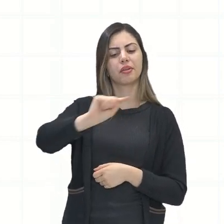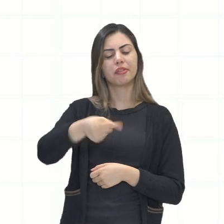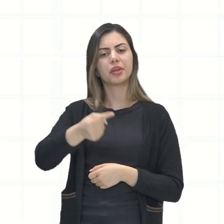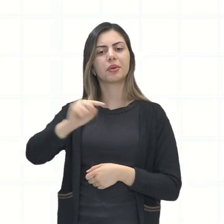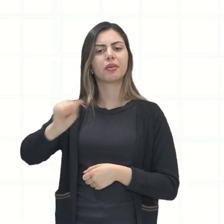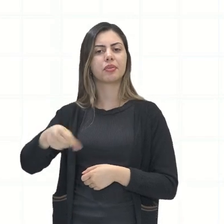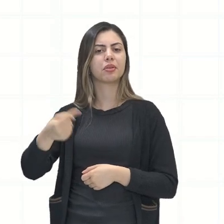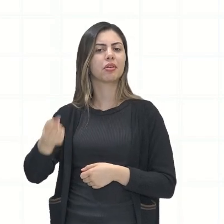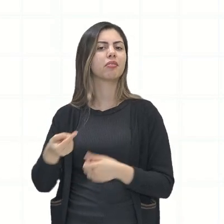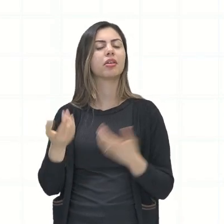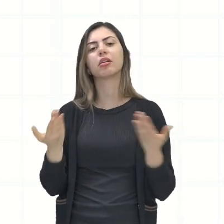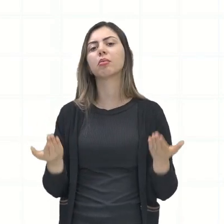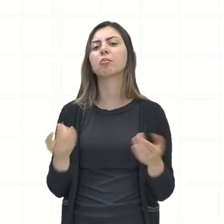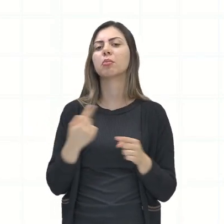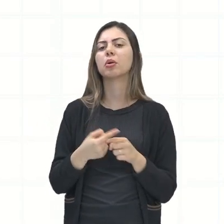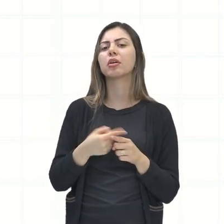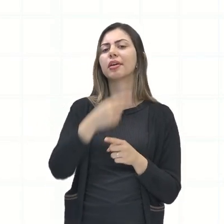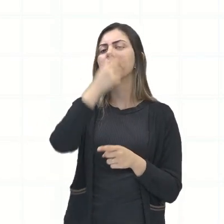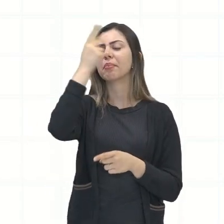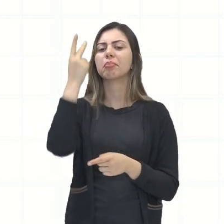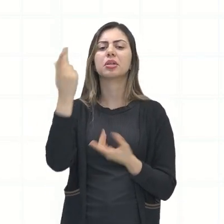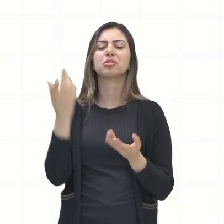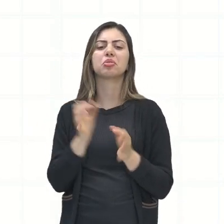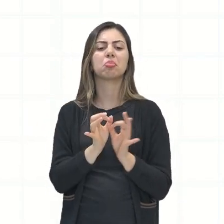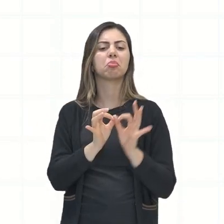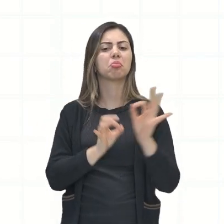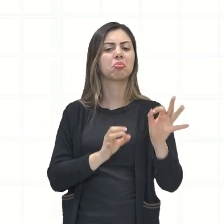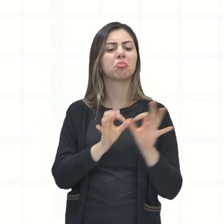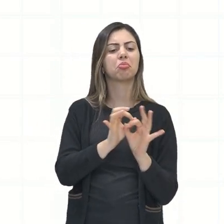em fazer um negócio com um comprimento de